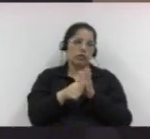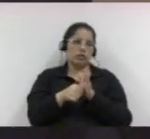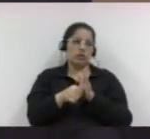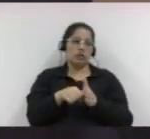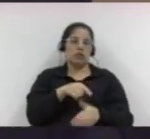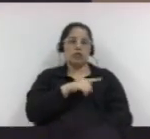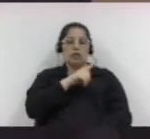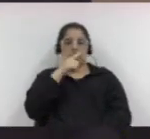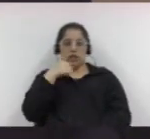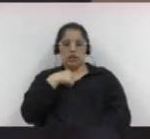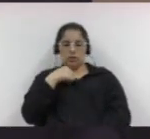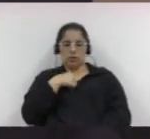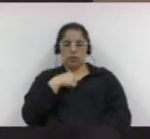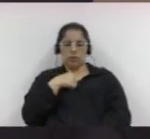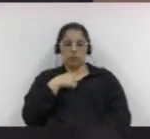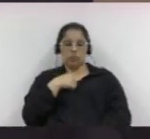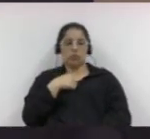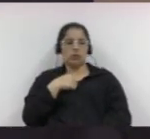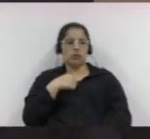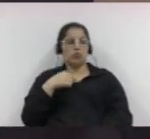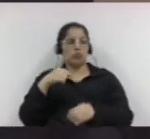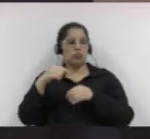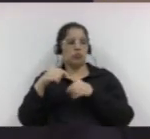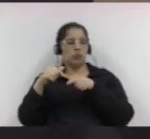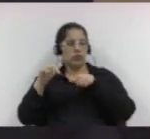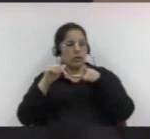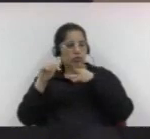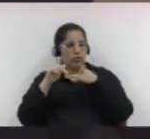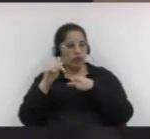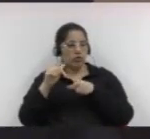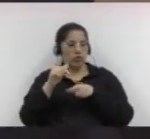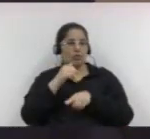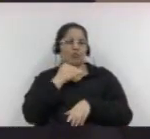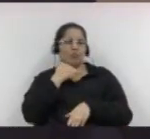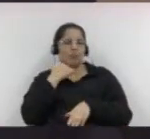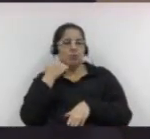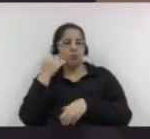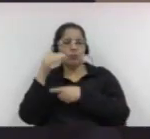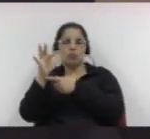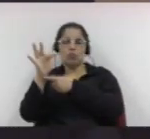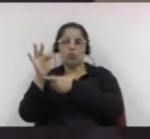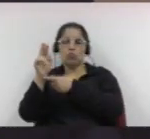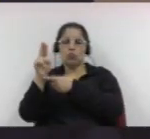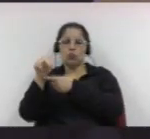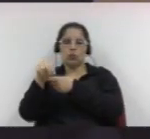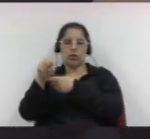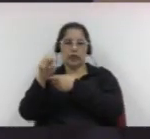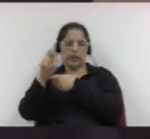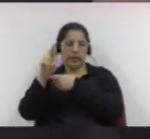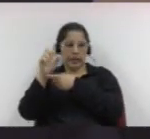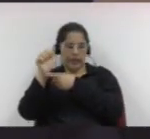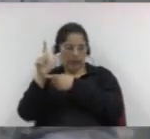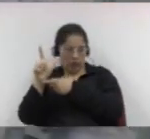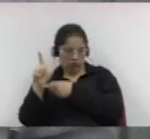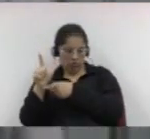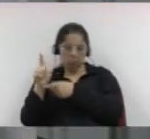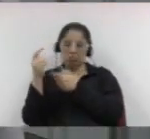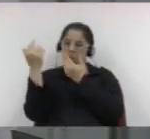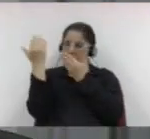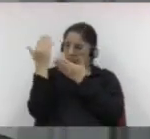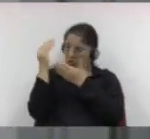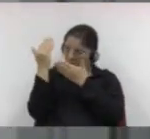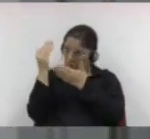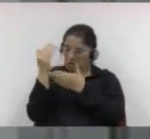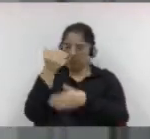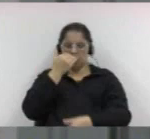em Bitura, 5 horas da tarde, vim correndo, e essa é a razão do meu atraso. Senhor presidente, parabéns de fazer um requerimento nessa